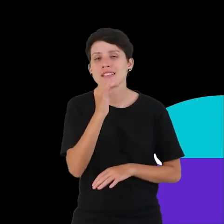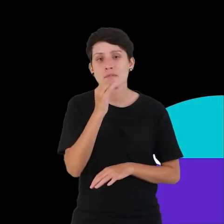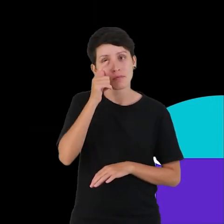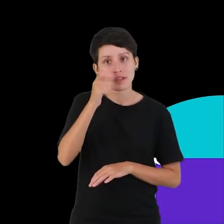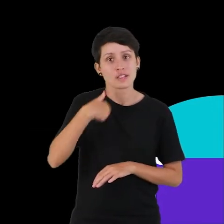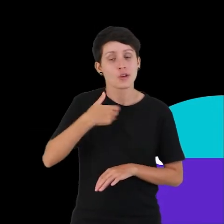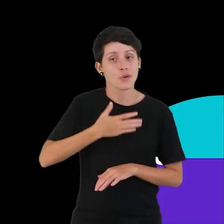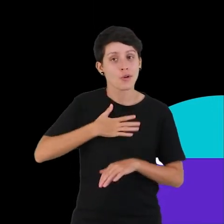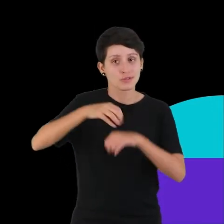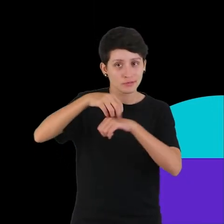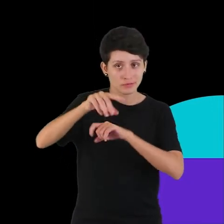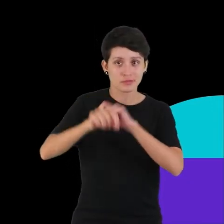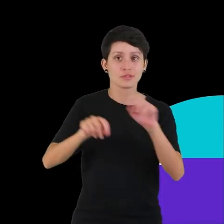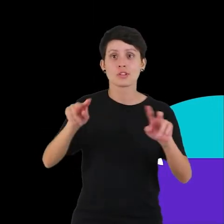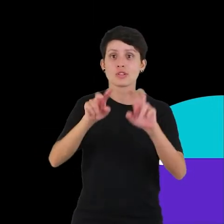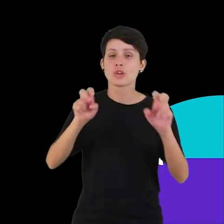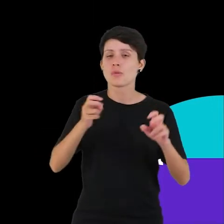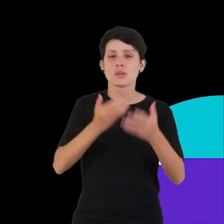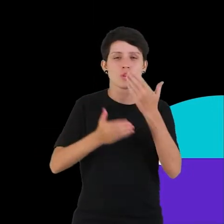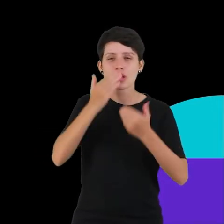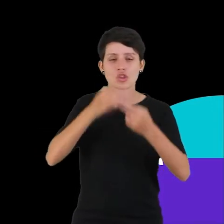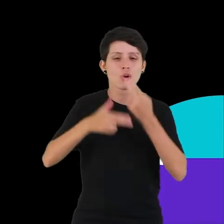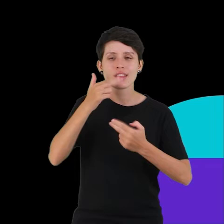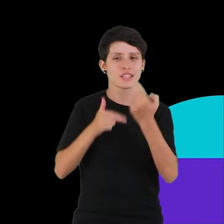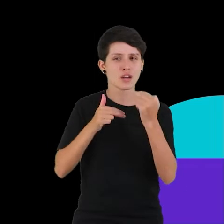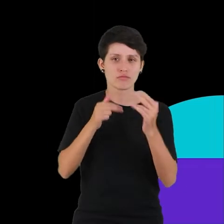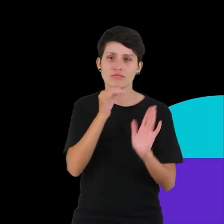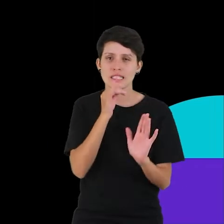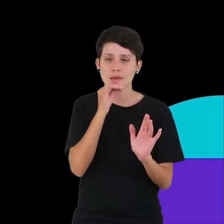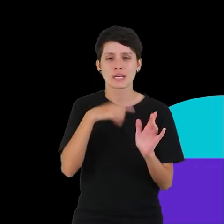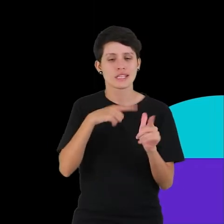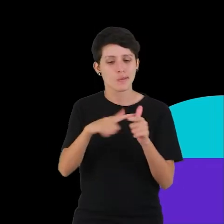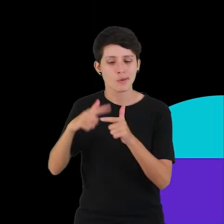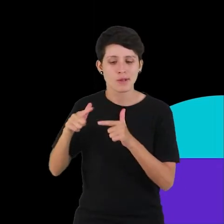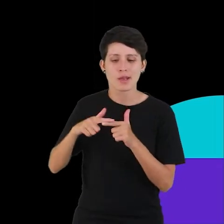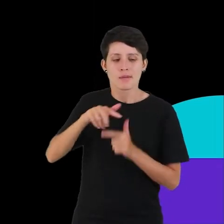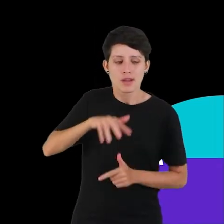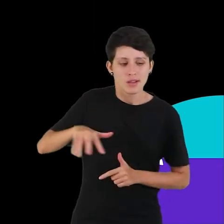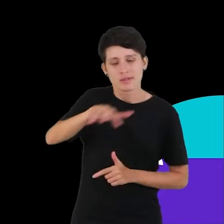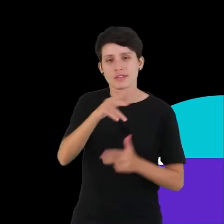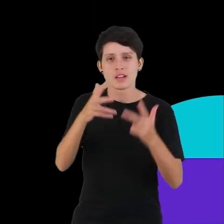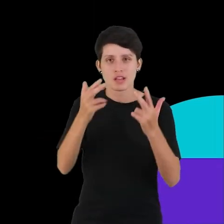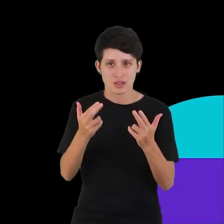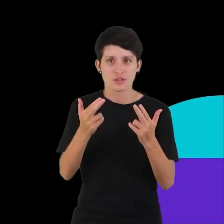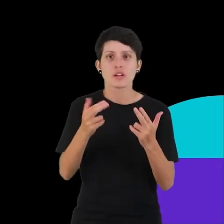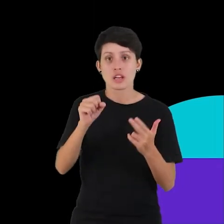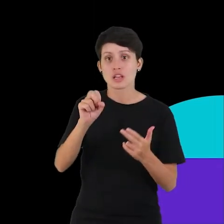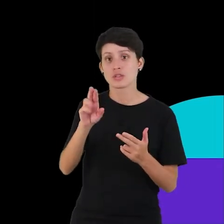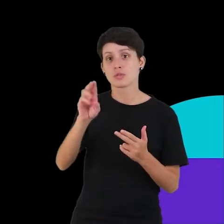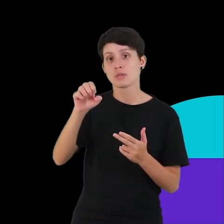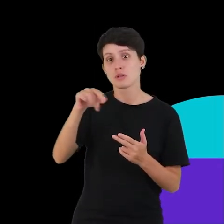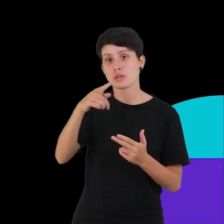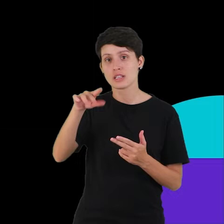problema que é a subnutrição, que de 75 até 2014, né, a gente teve uma queda